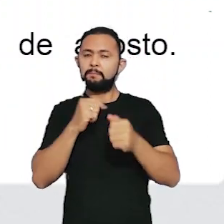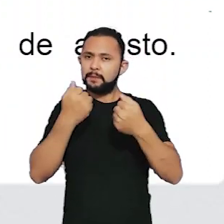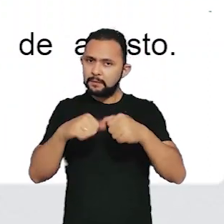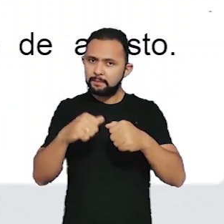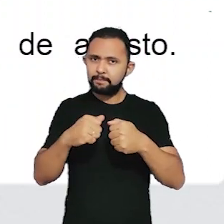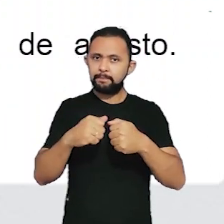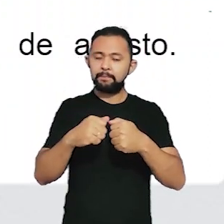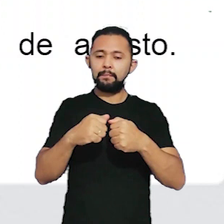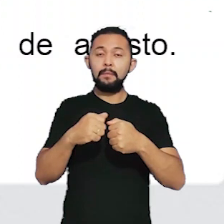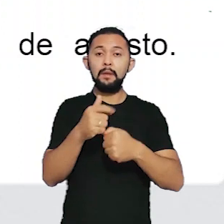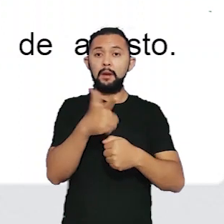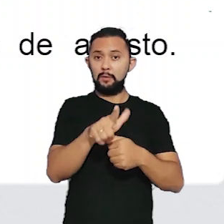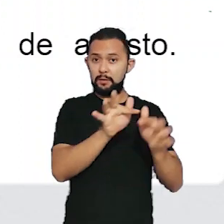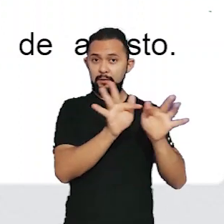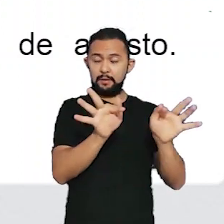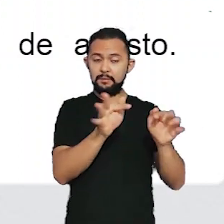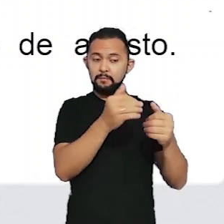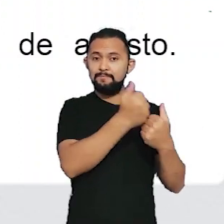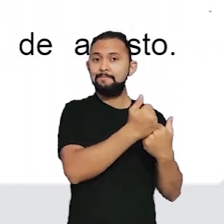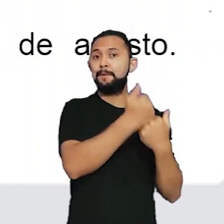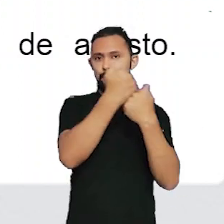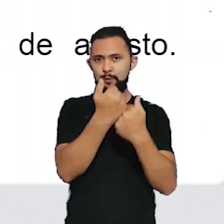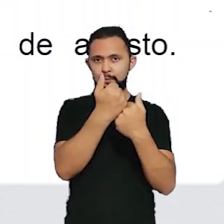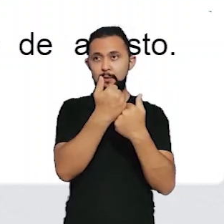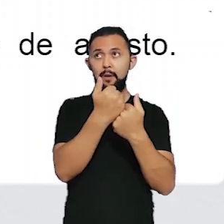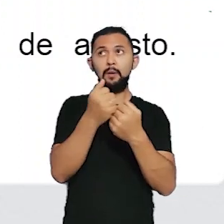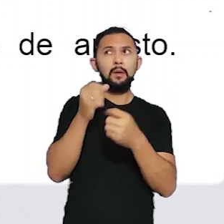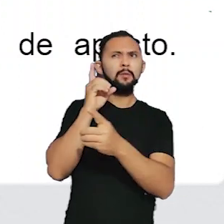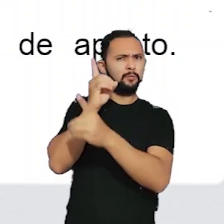segunda oração de que nos apoiem. Identificou a